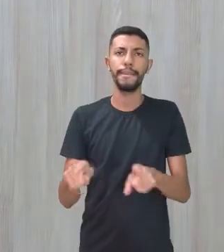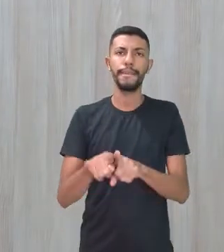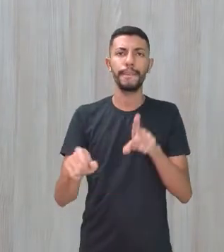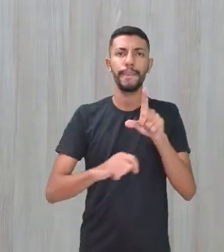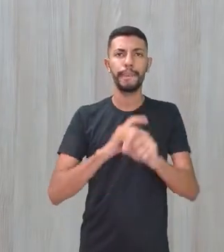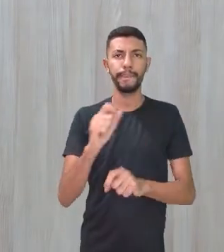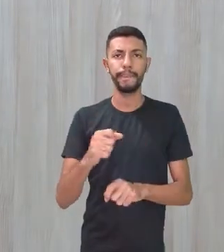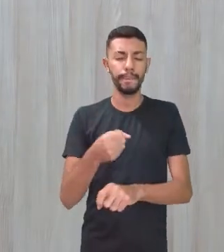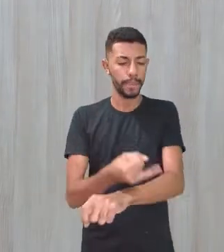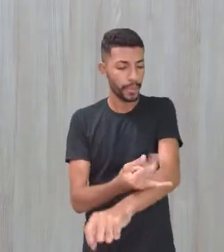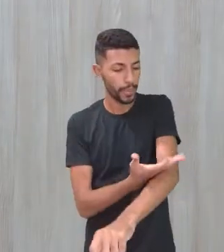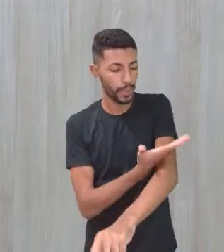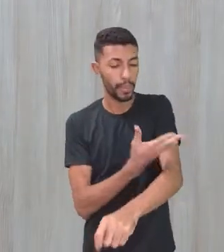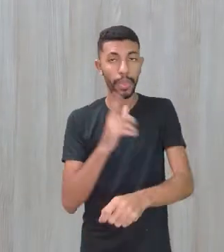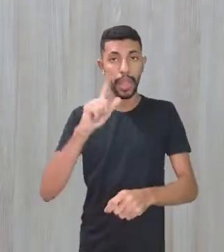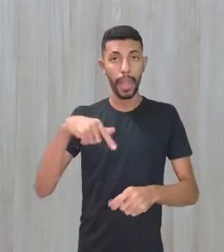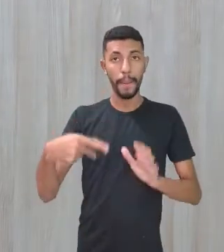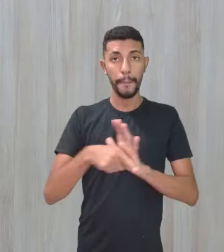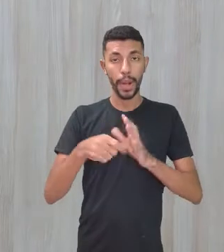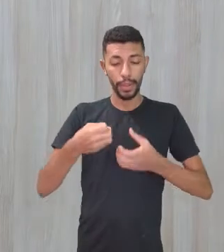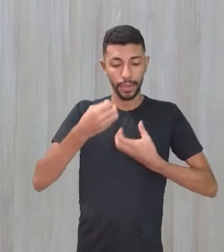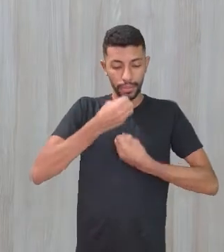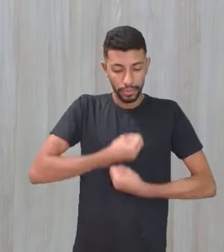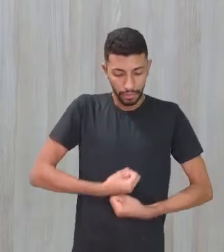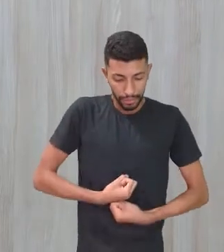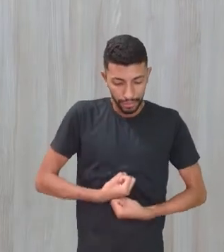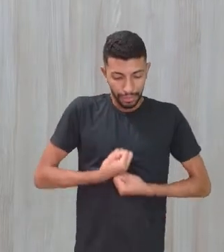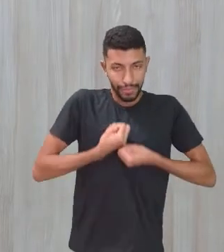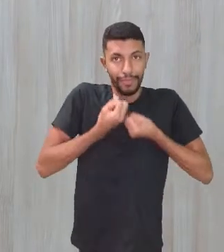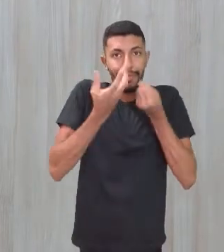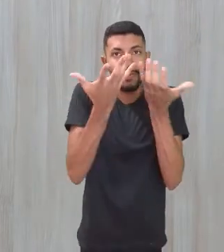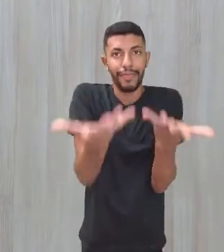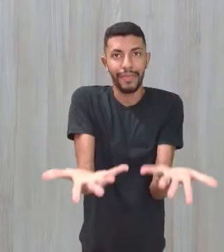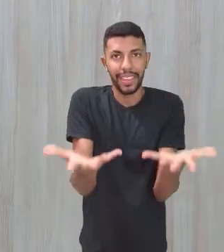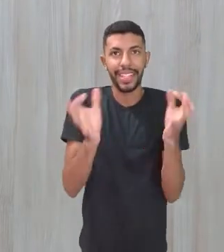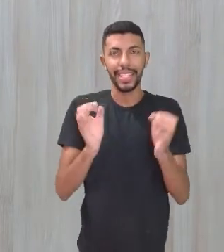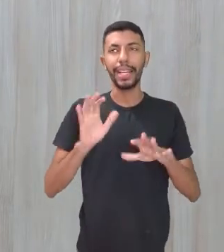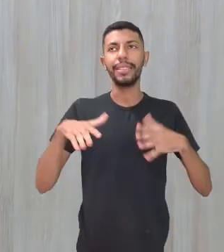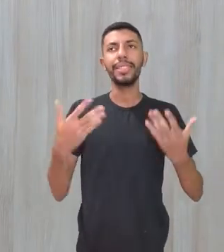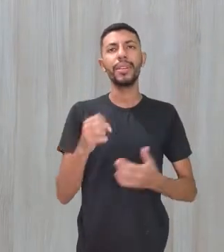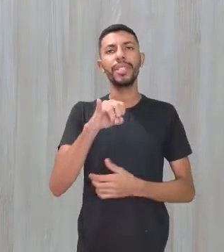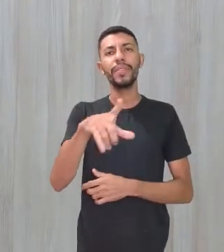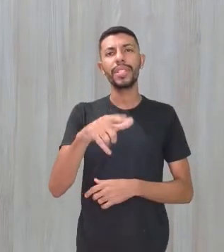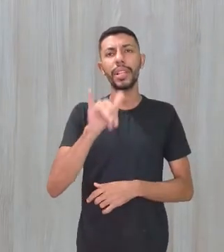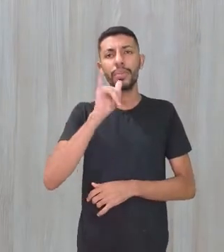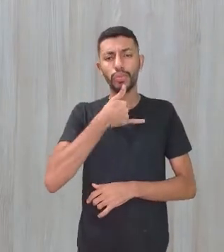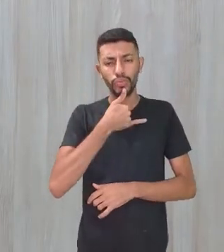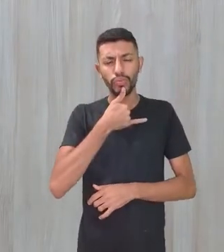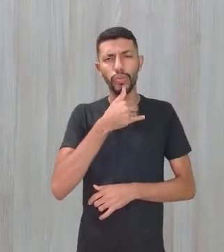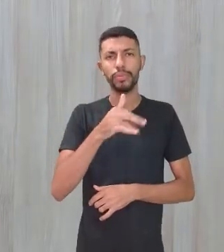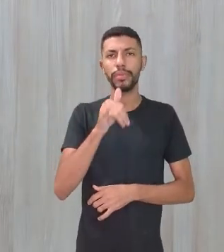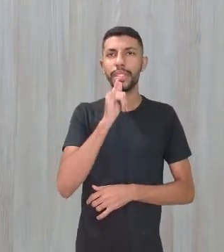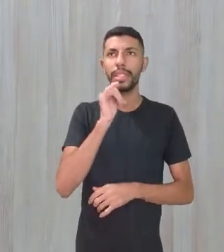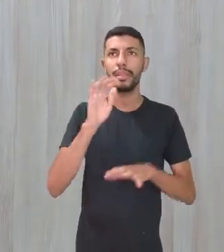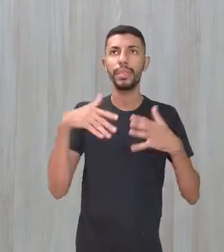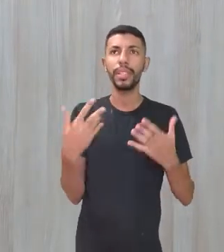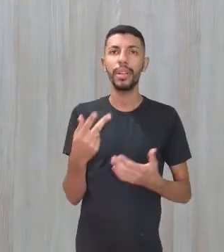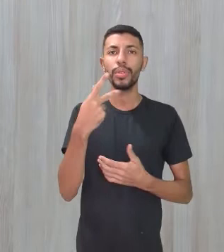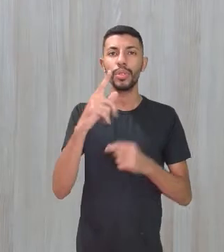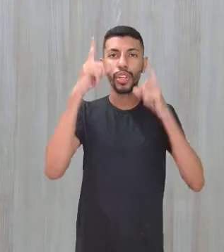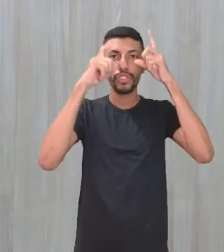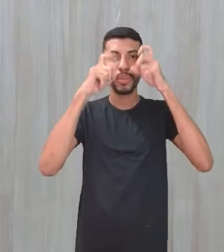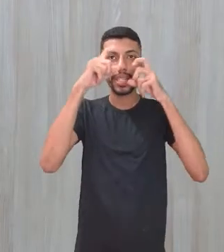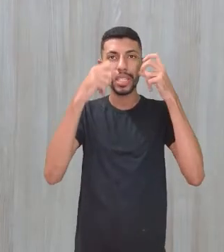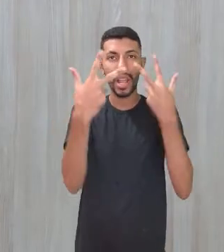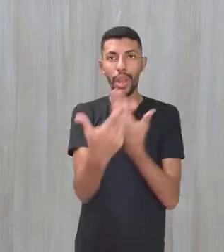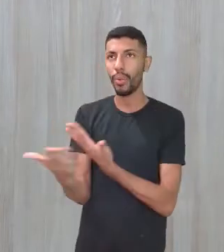vem de dentro para fora. Então, se você está triste, você não está com o rosto como está